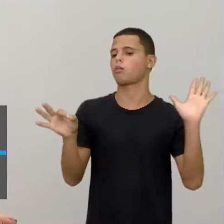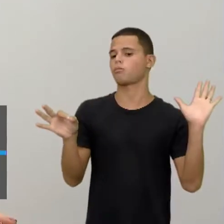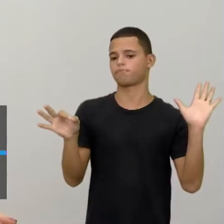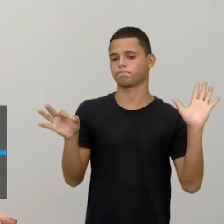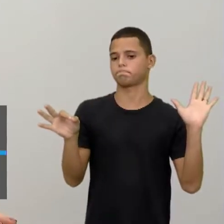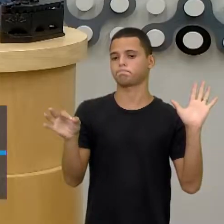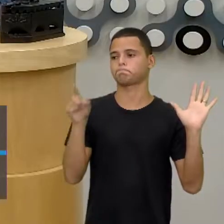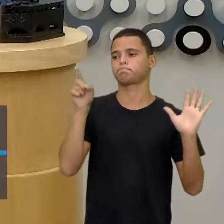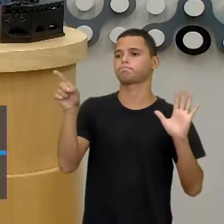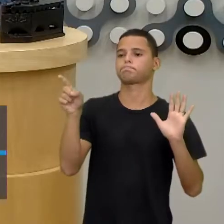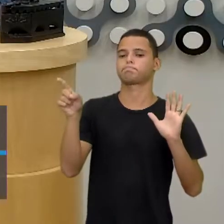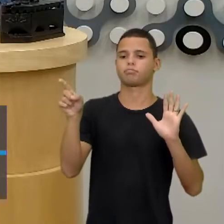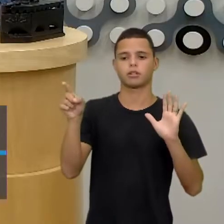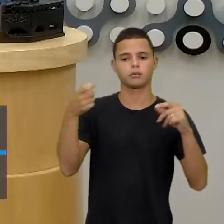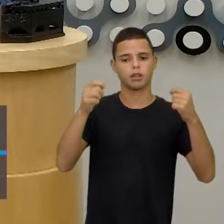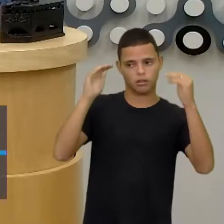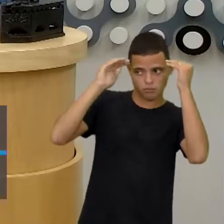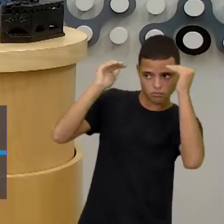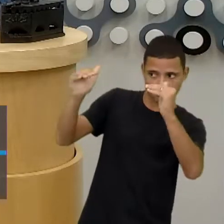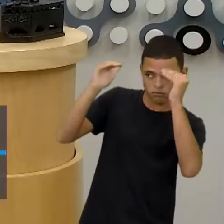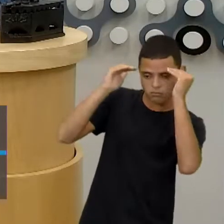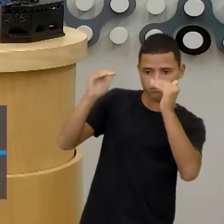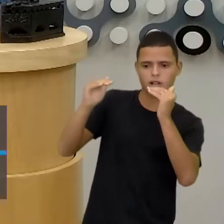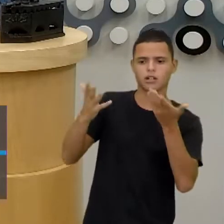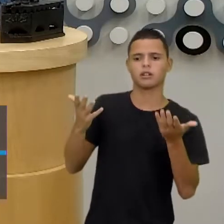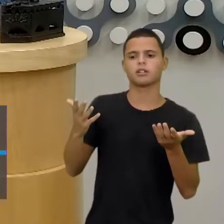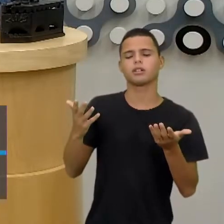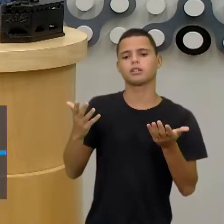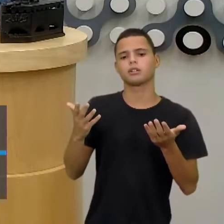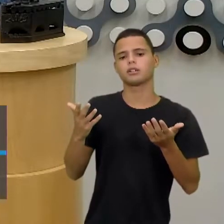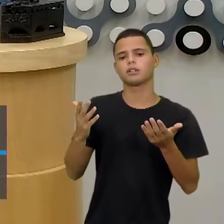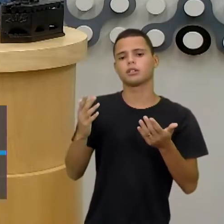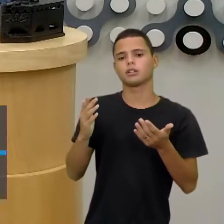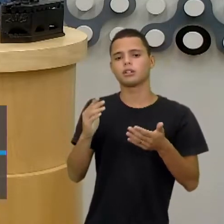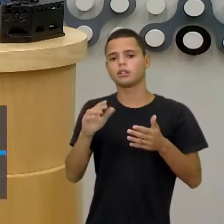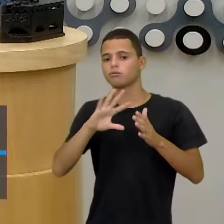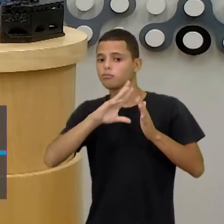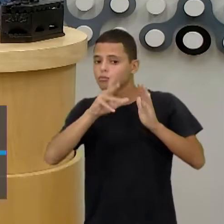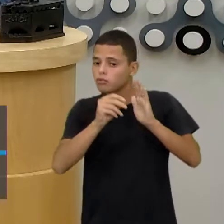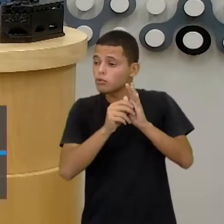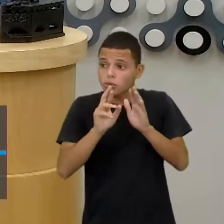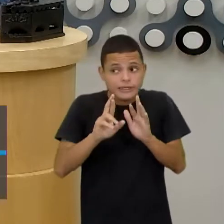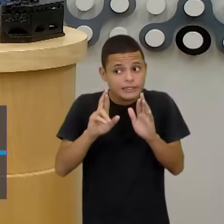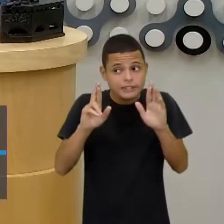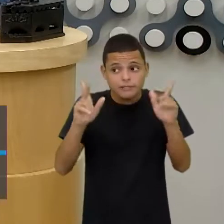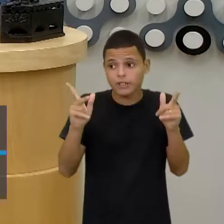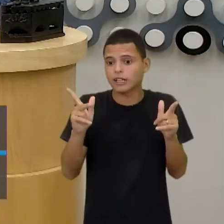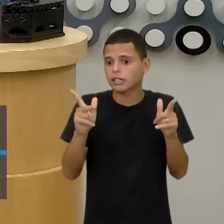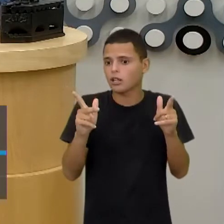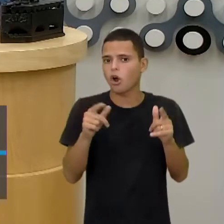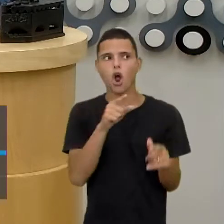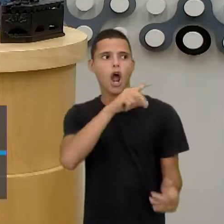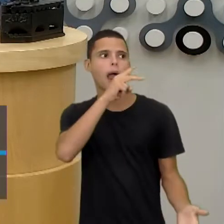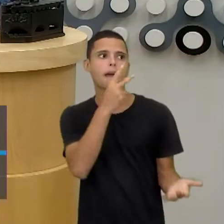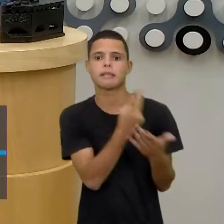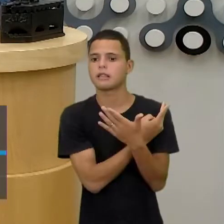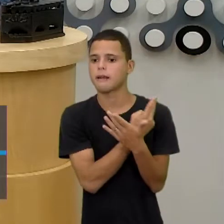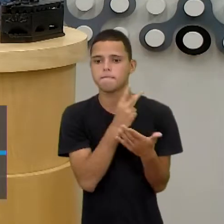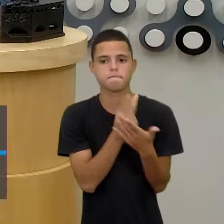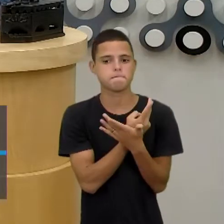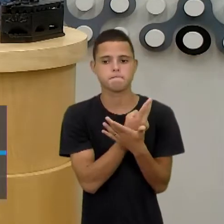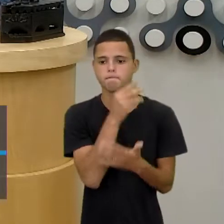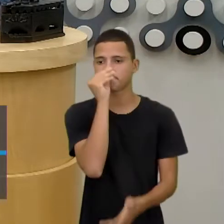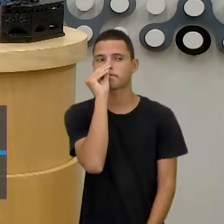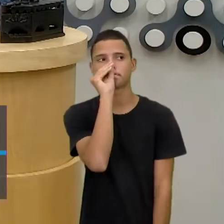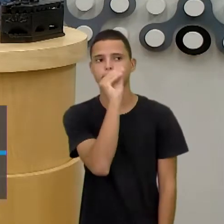padrão, sim, né? A ser seguido. E tudo que fosse diferente daquilo era considerado bárbaro, era considerado errado, né? Uma coisa